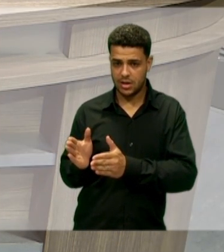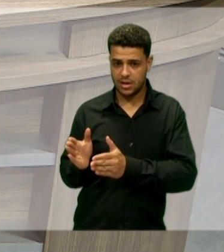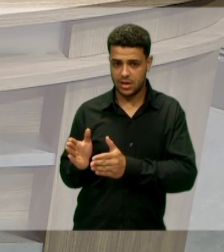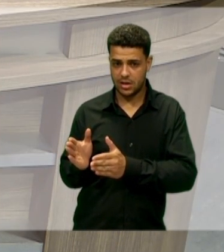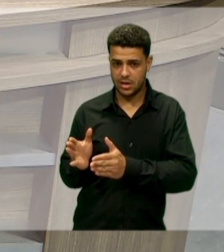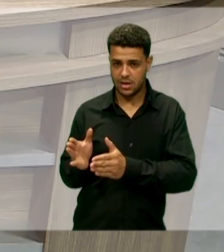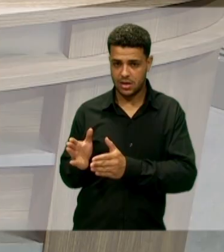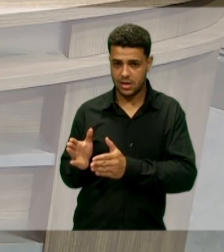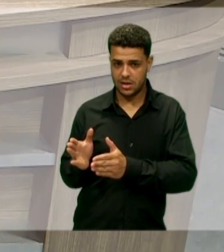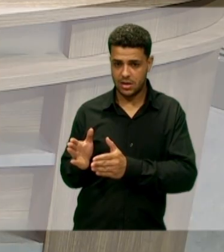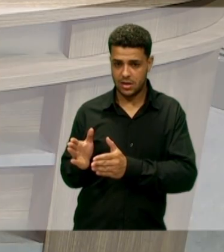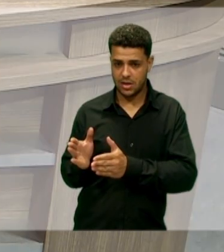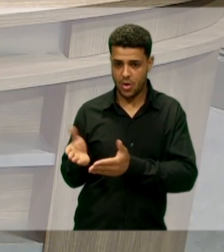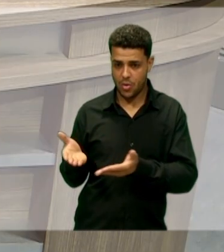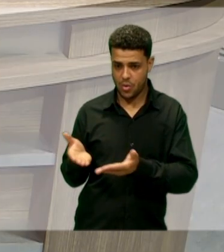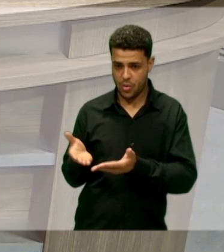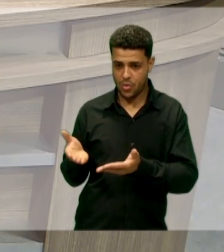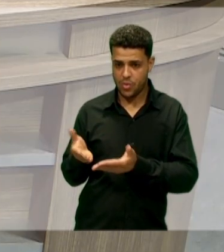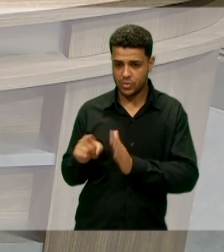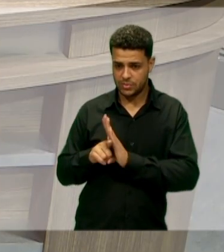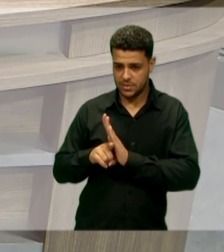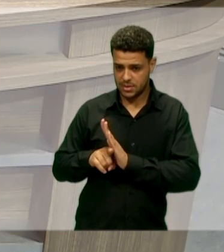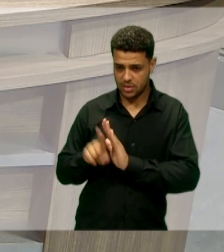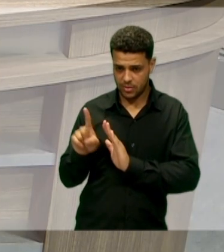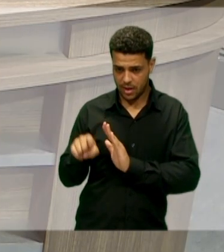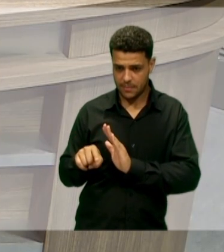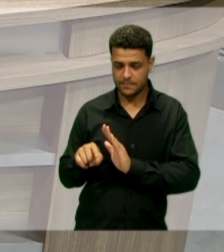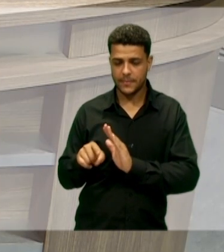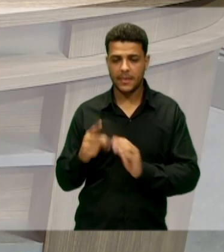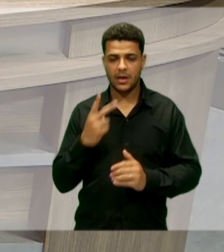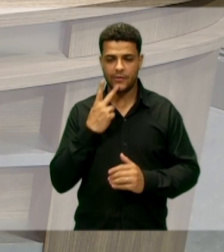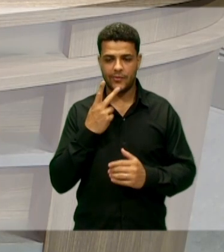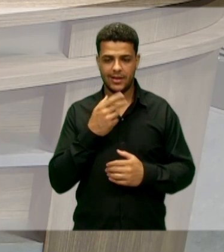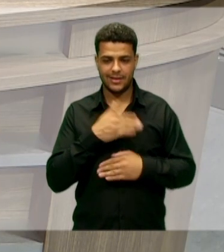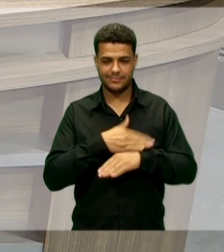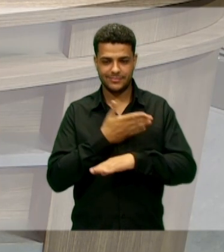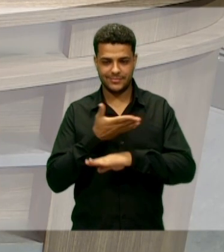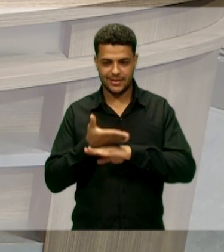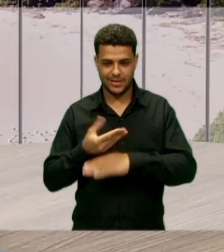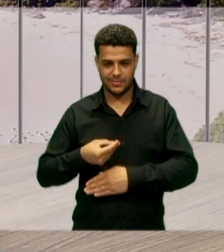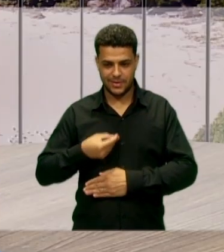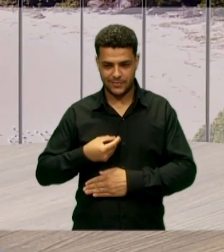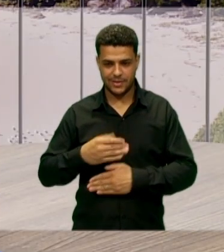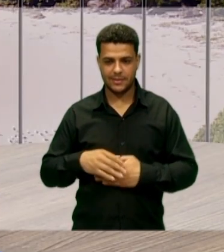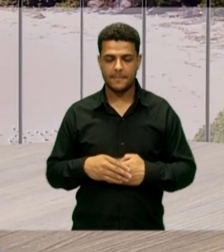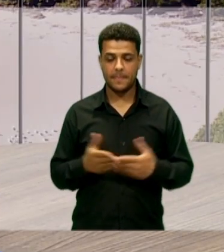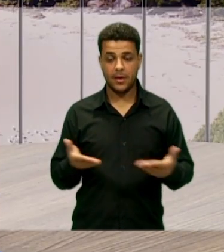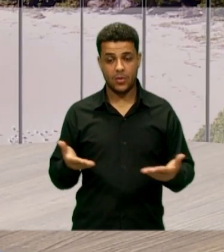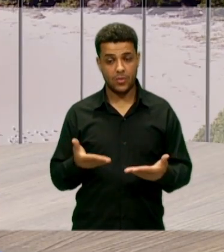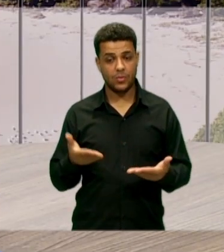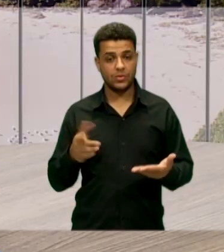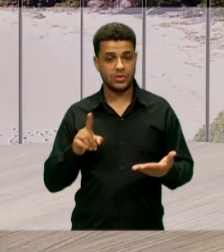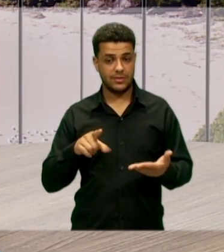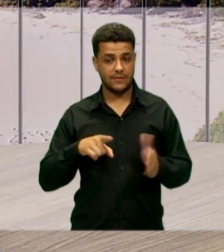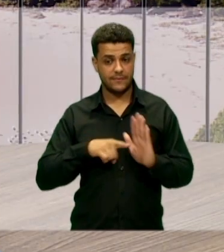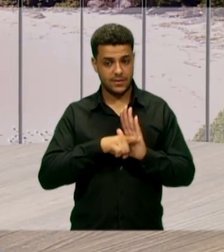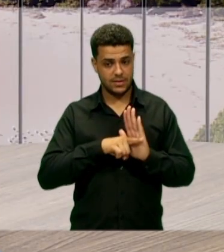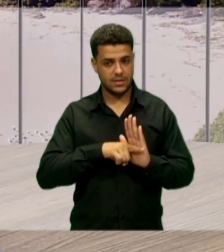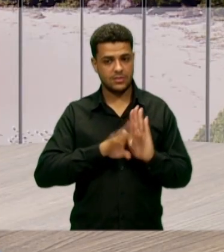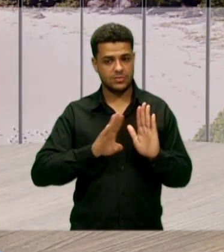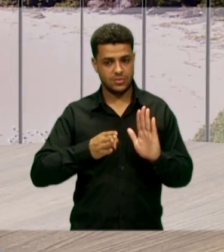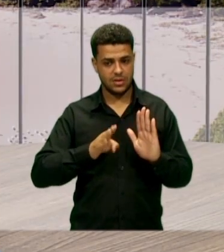que estão hoje sendo pesquisados? Então, falar um pouquinho da minha rotina. Eu, na realidade, eu tenho feito